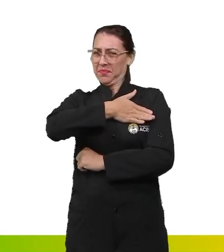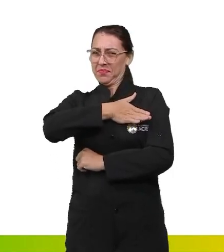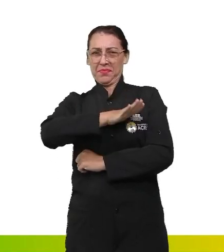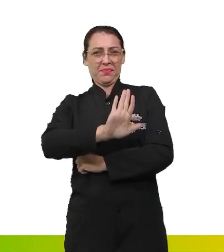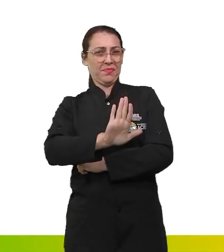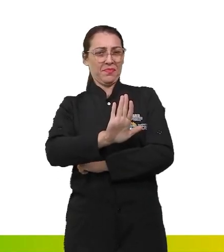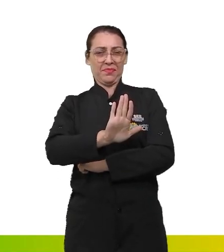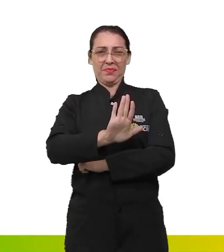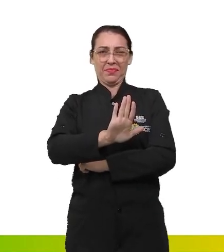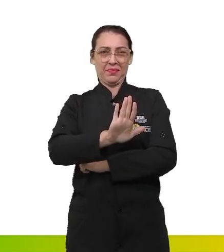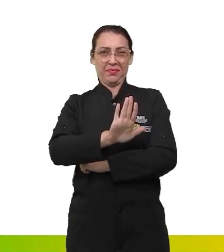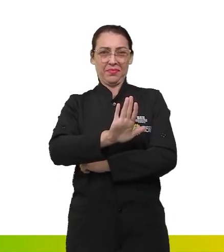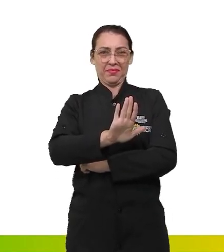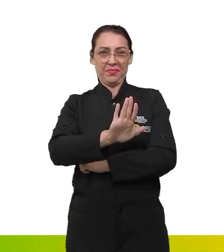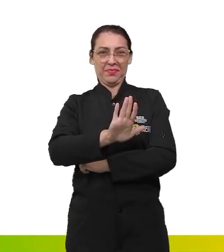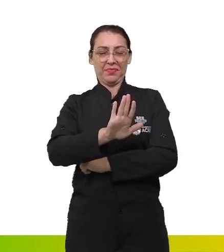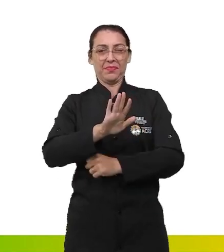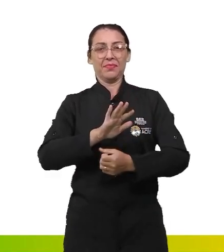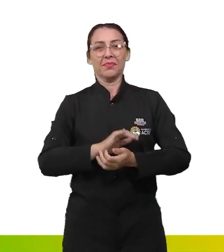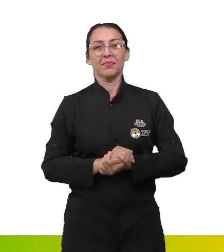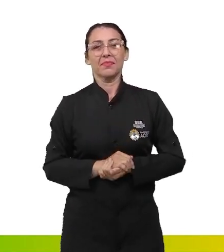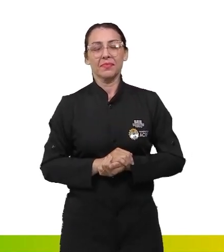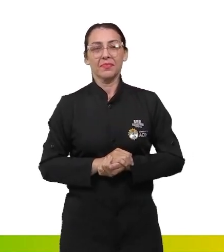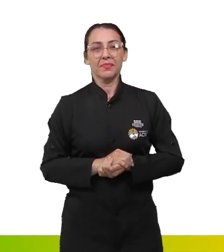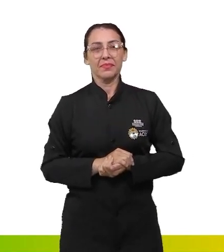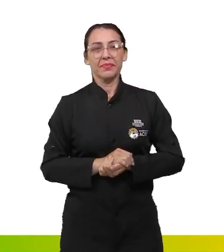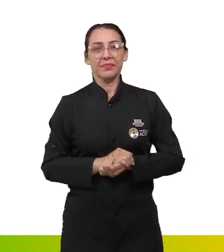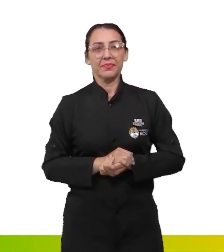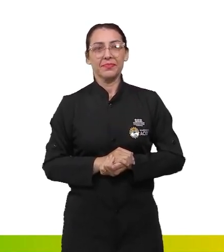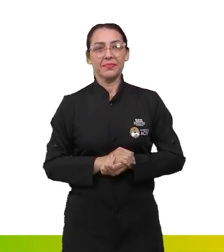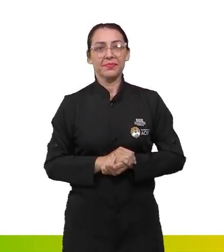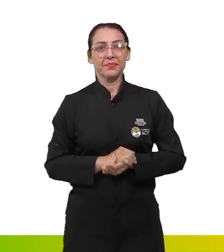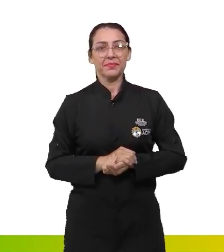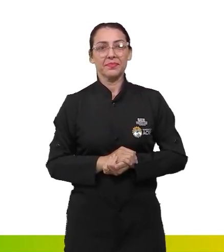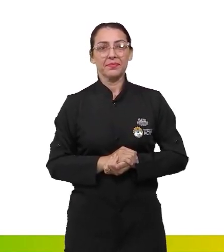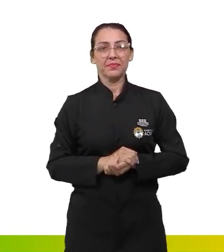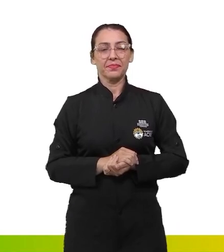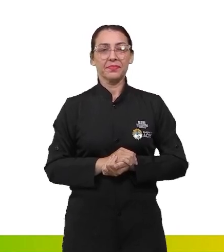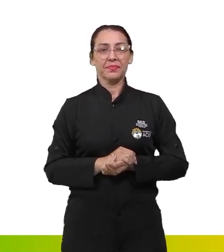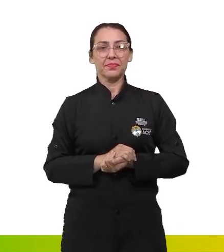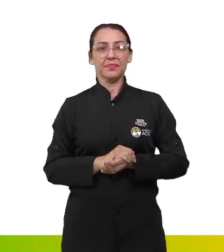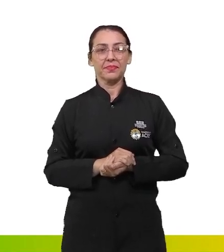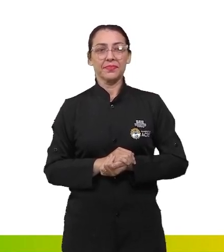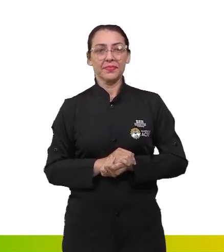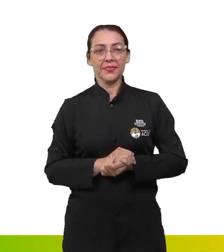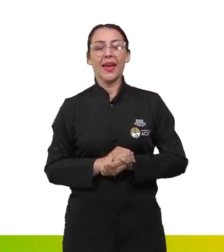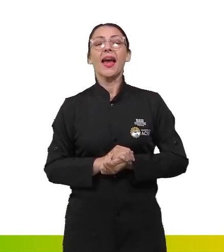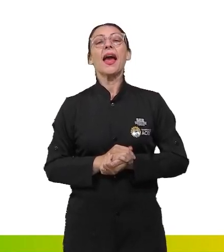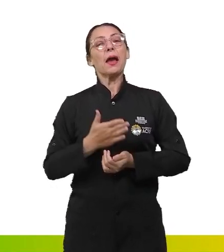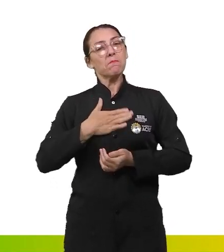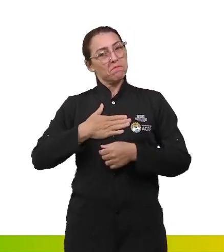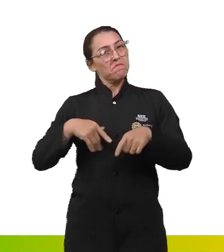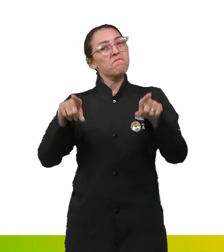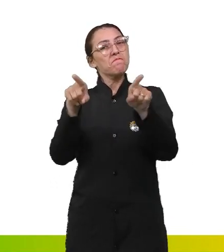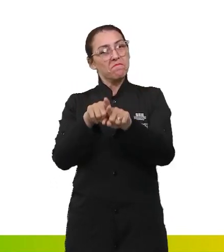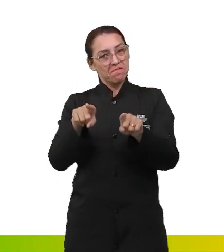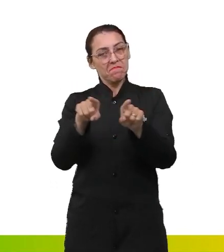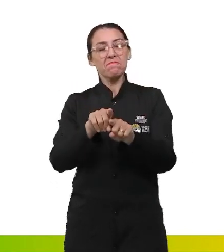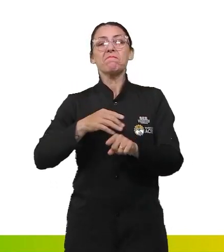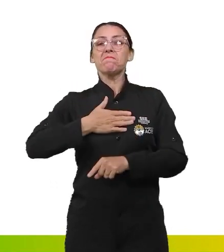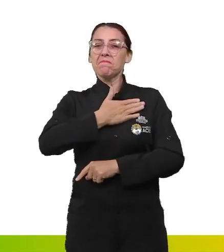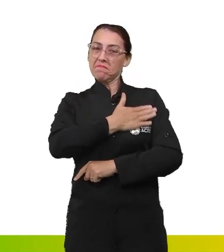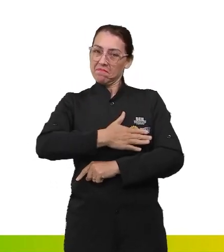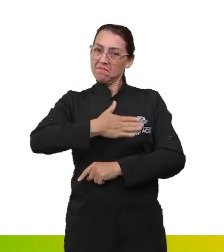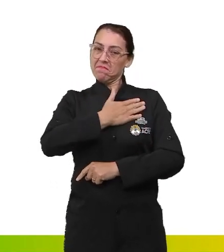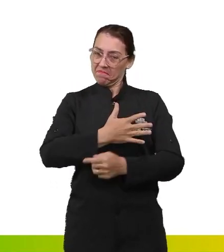não. Eu posso dizer sí ou não. Para dar ênfase, a mim também. Então você pode estar